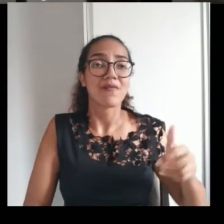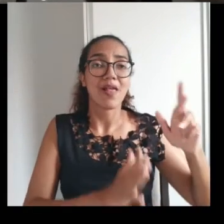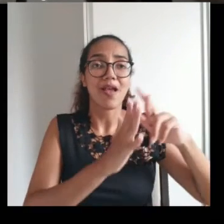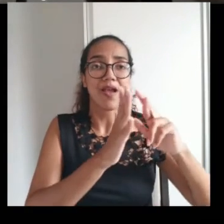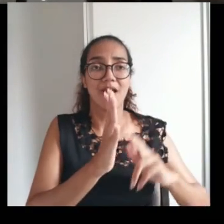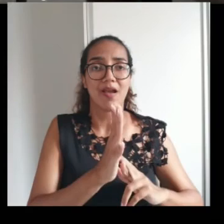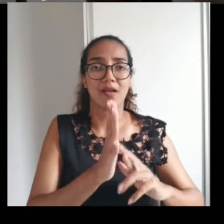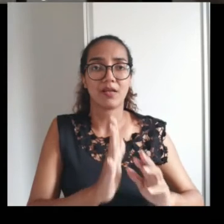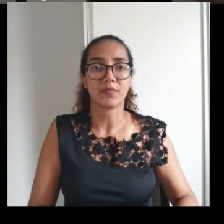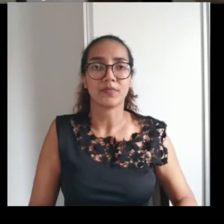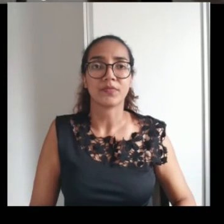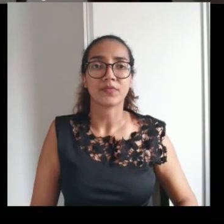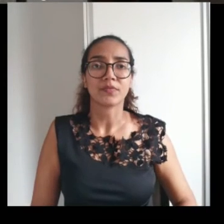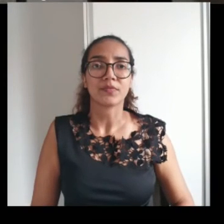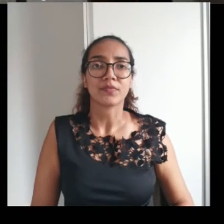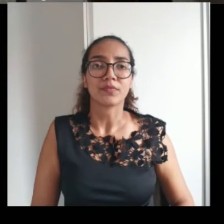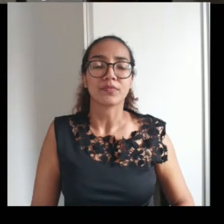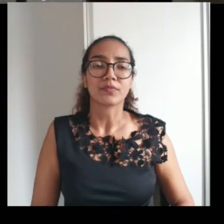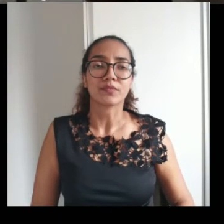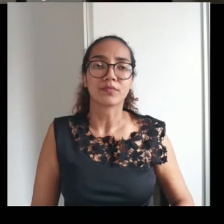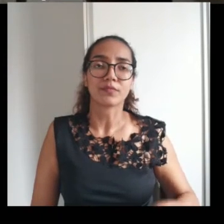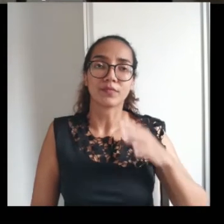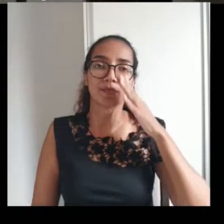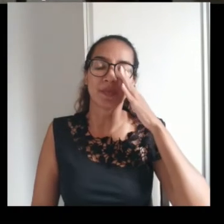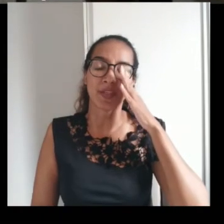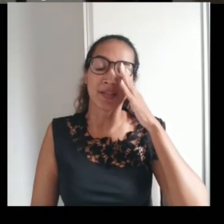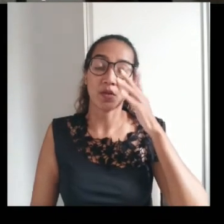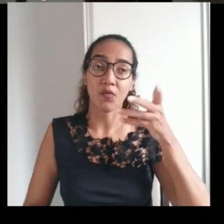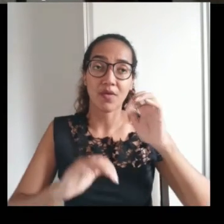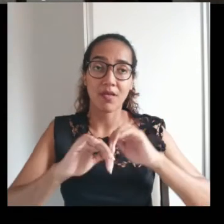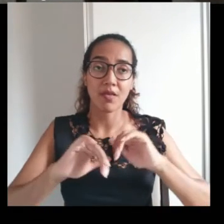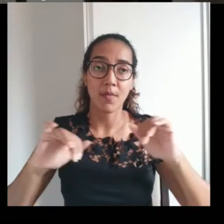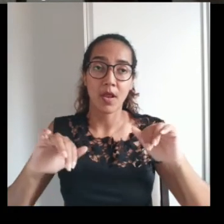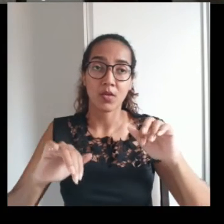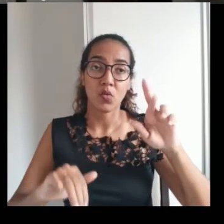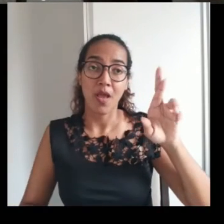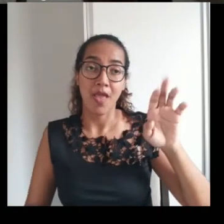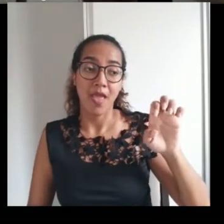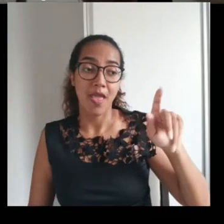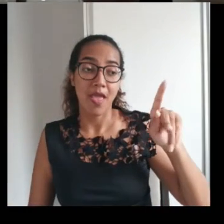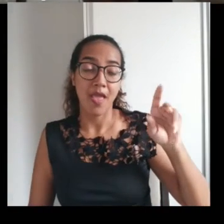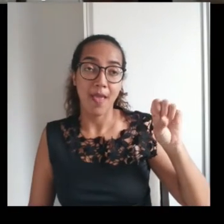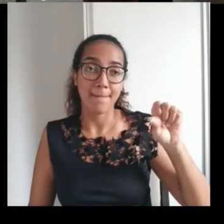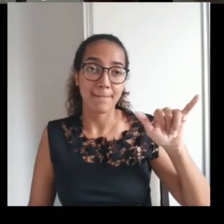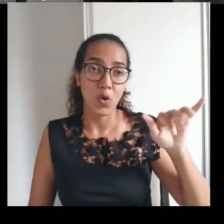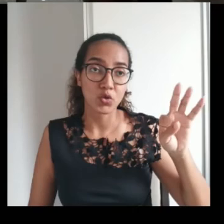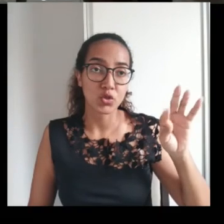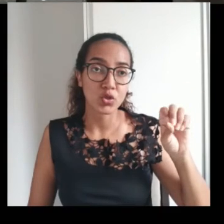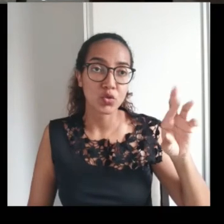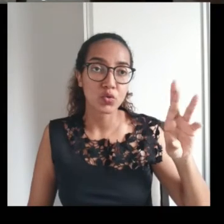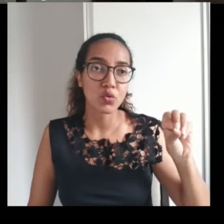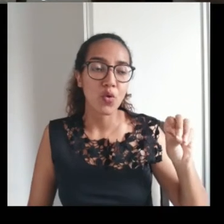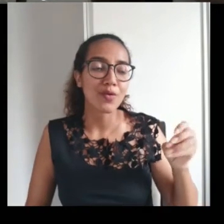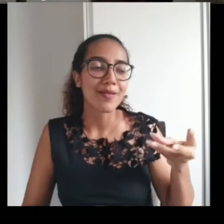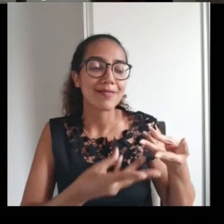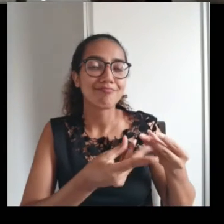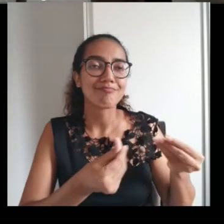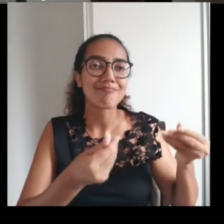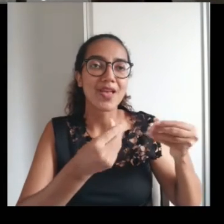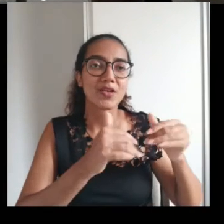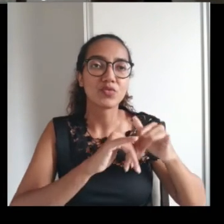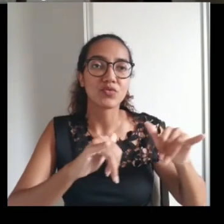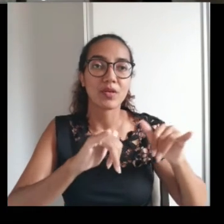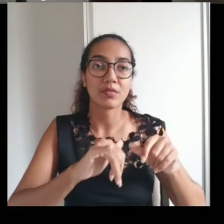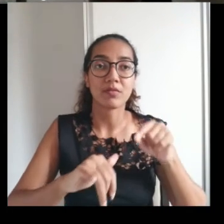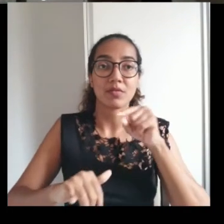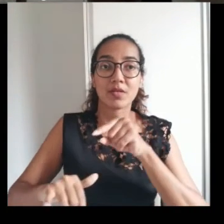né? Repositório, ele trata os dados, né? E o meu cadastro tem as regras de negócio. Em algumas